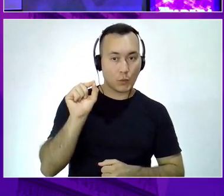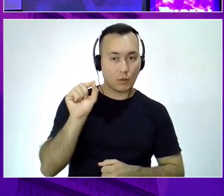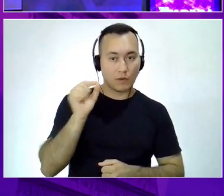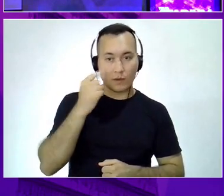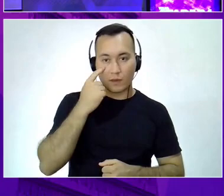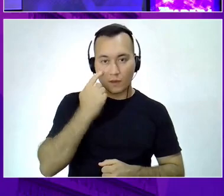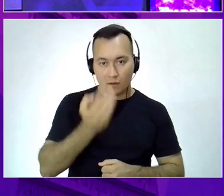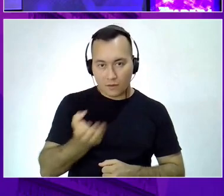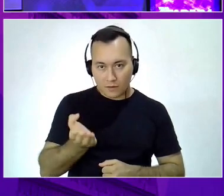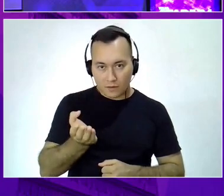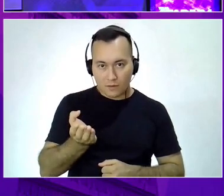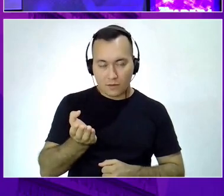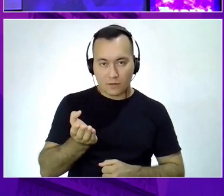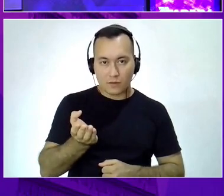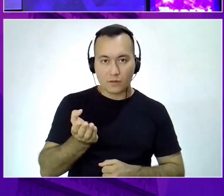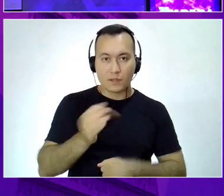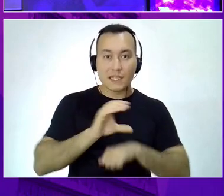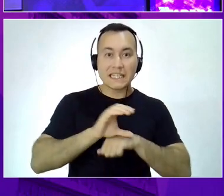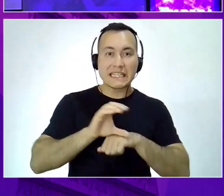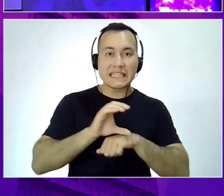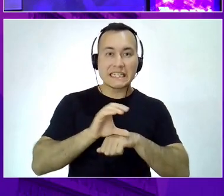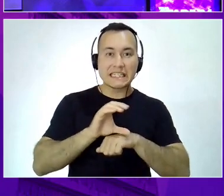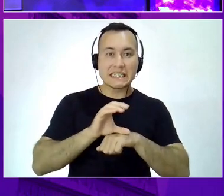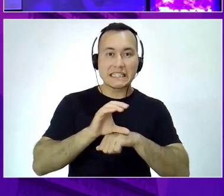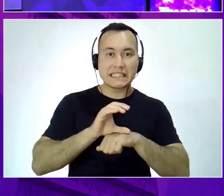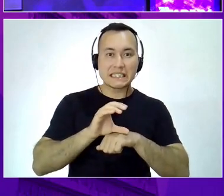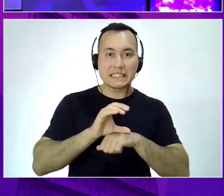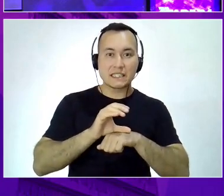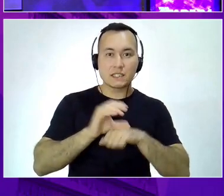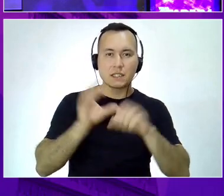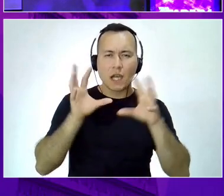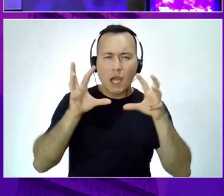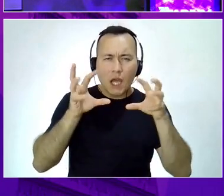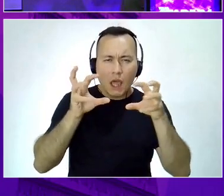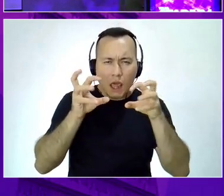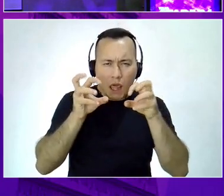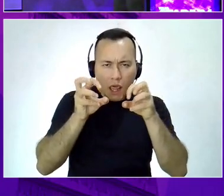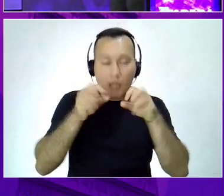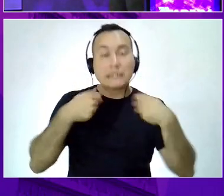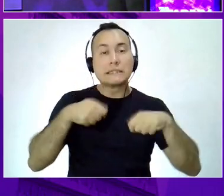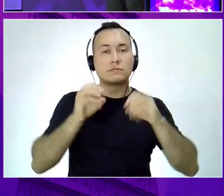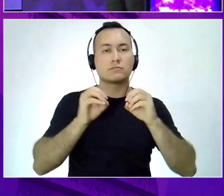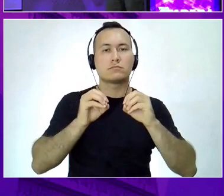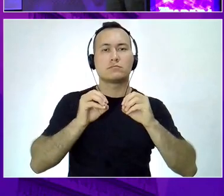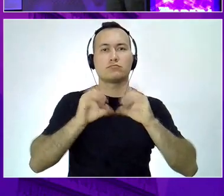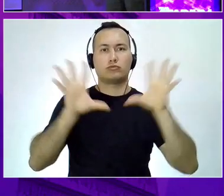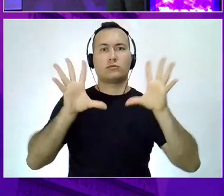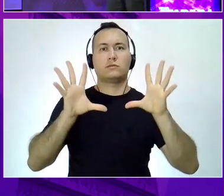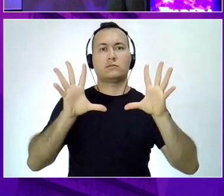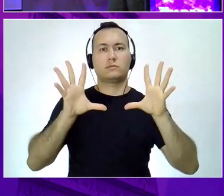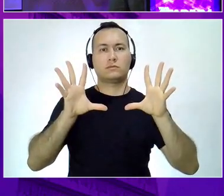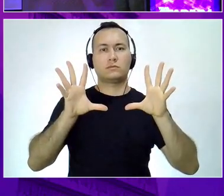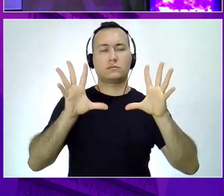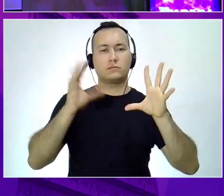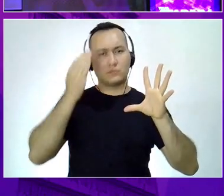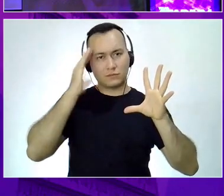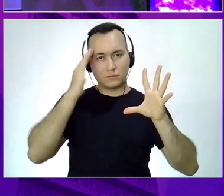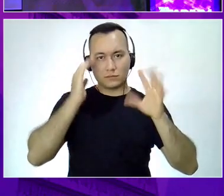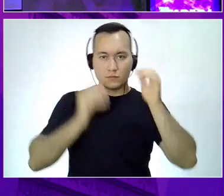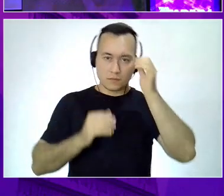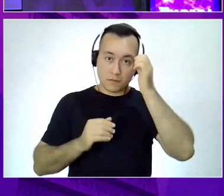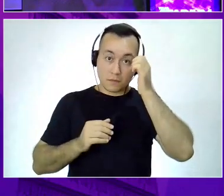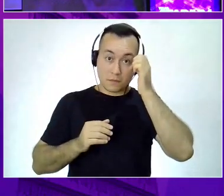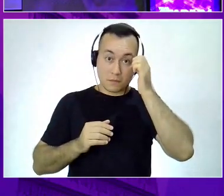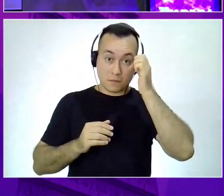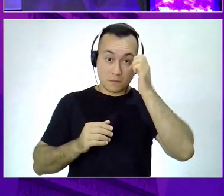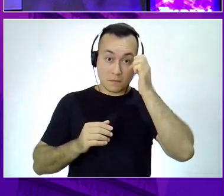no branco está em 3.4, segundo a análise da ferramenta. É legal que o GPT faz essa análise, tá? Se jogar esse CSS no